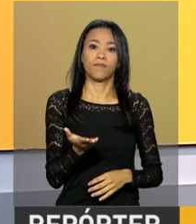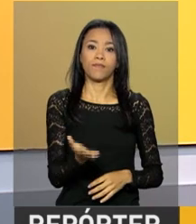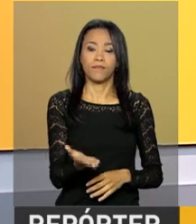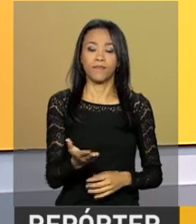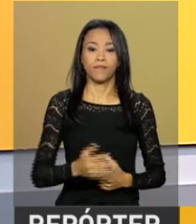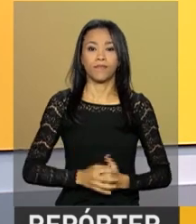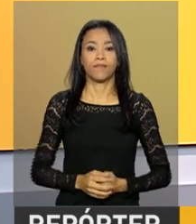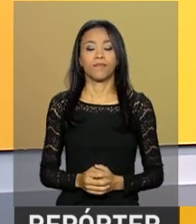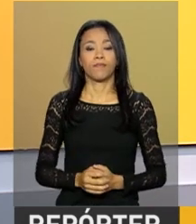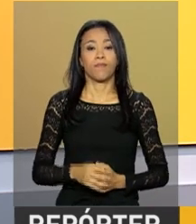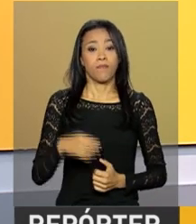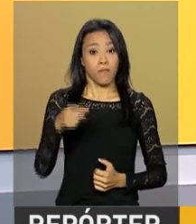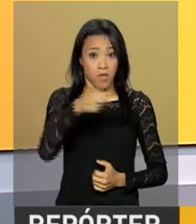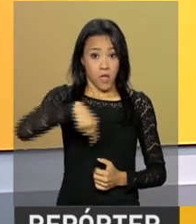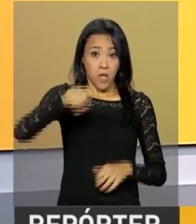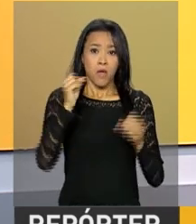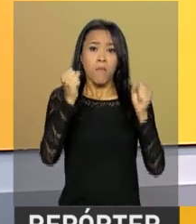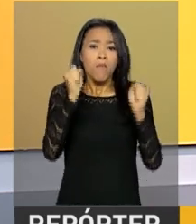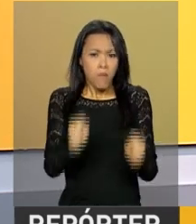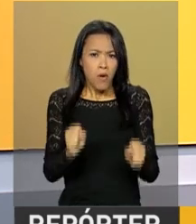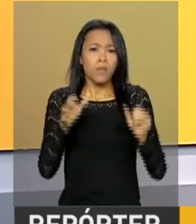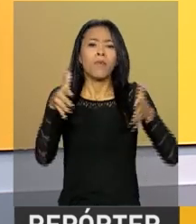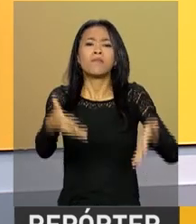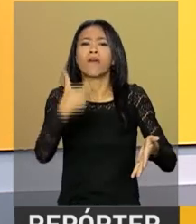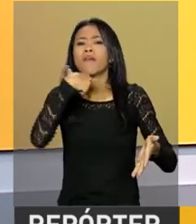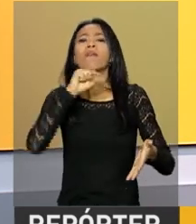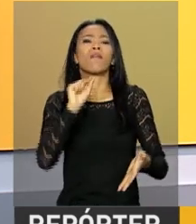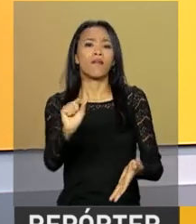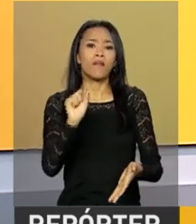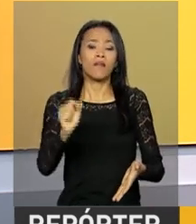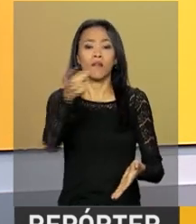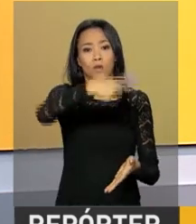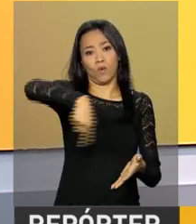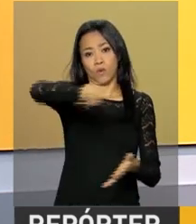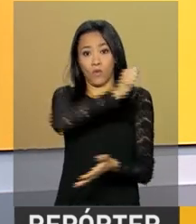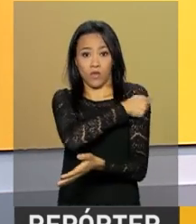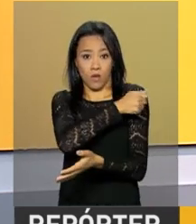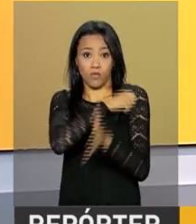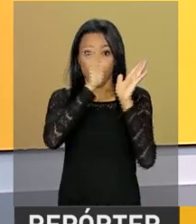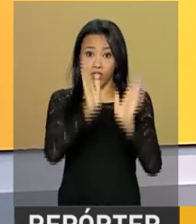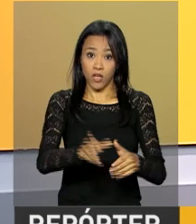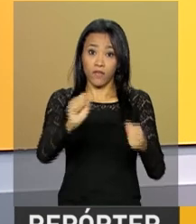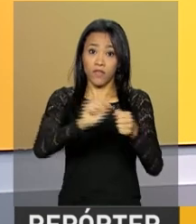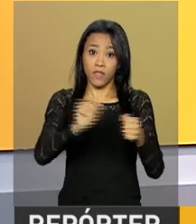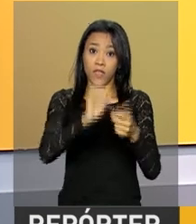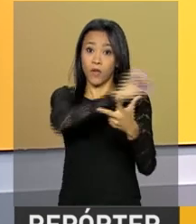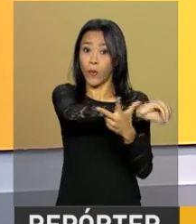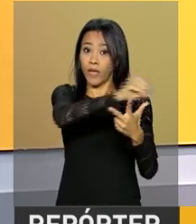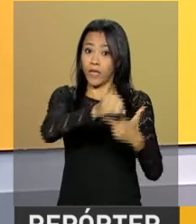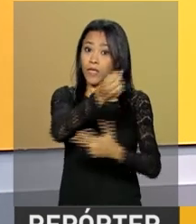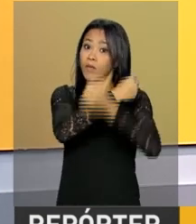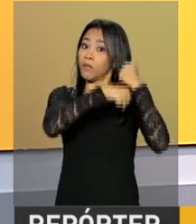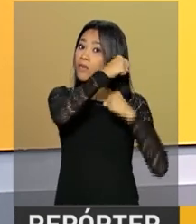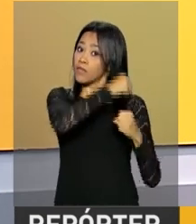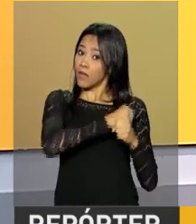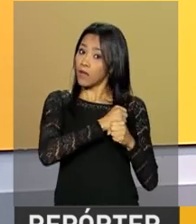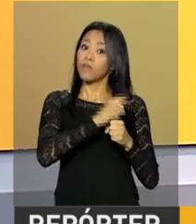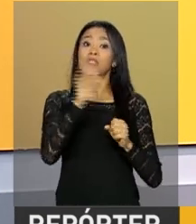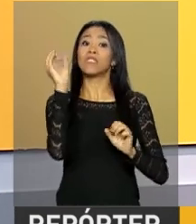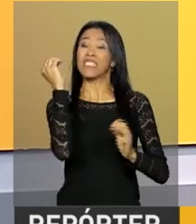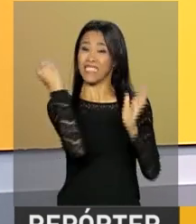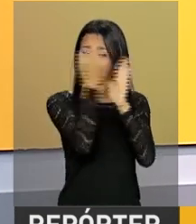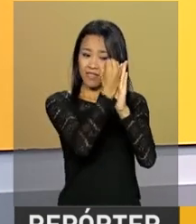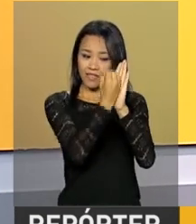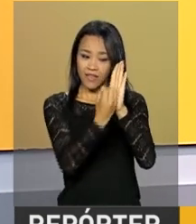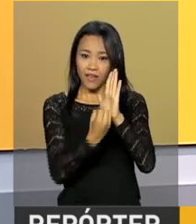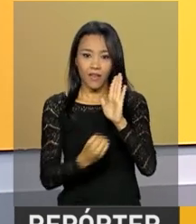sisu.mec.gov.br podem participar do sisu os alunos que fizeram o enem do ano passado e não tiraram o zero